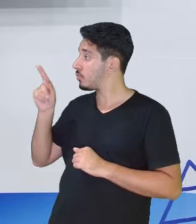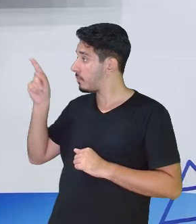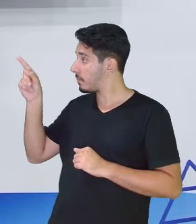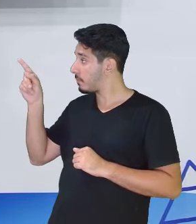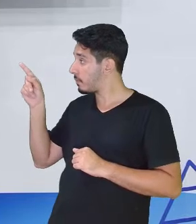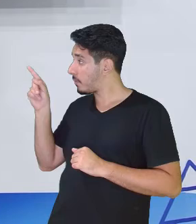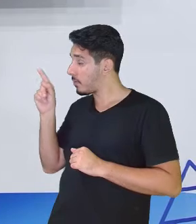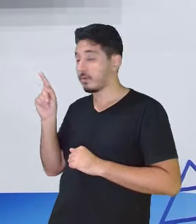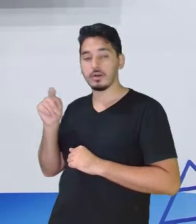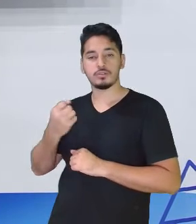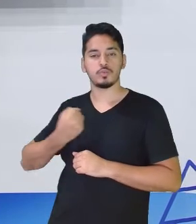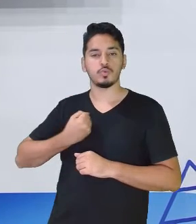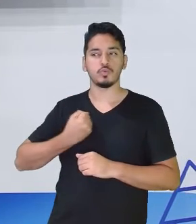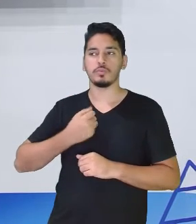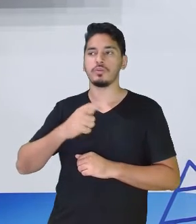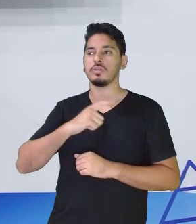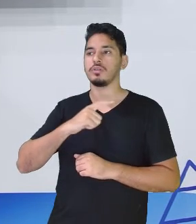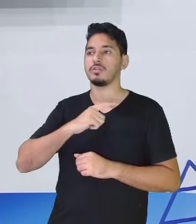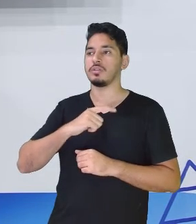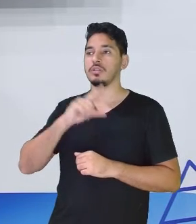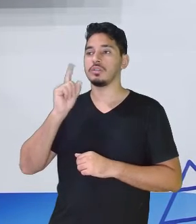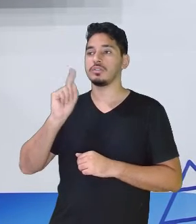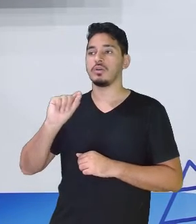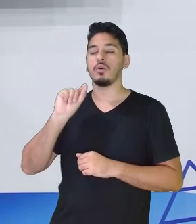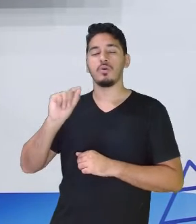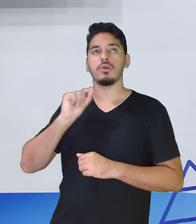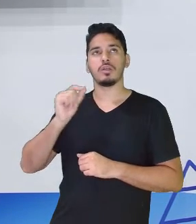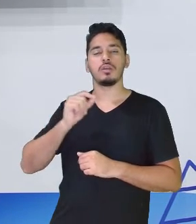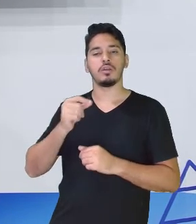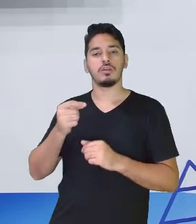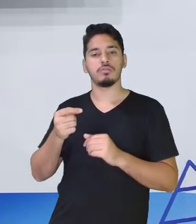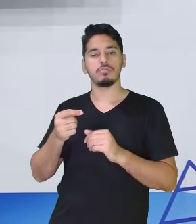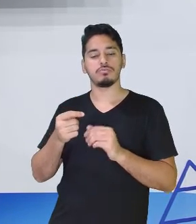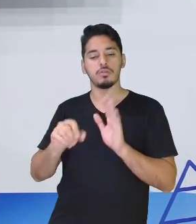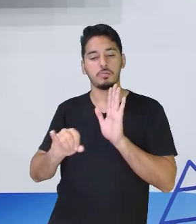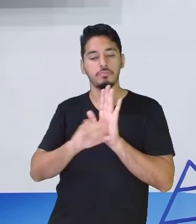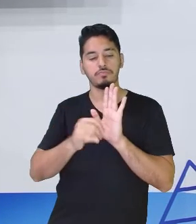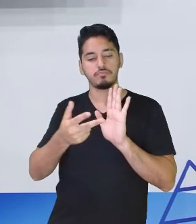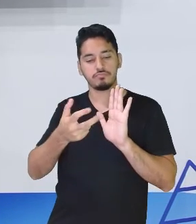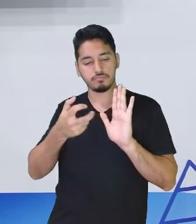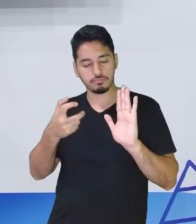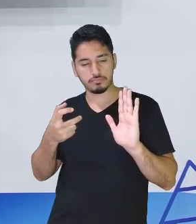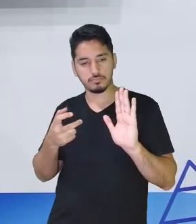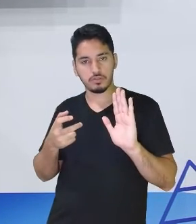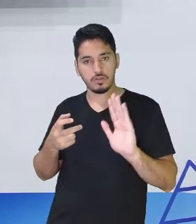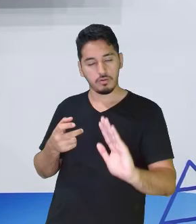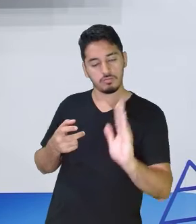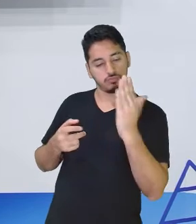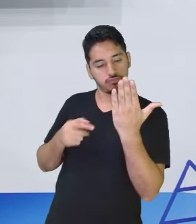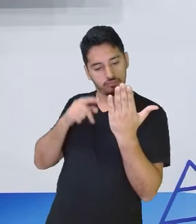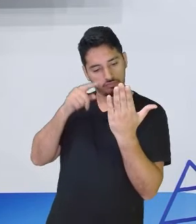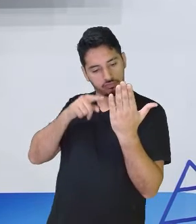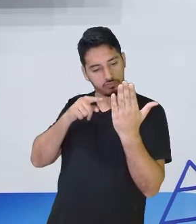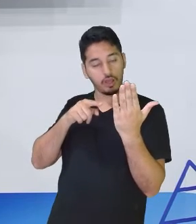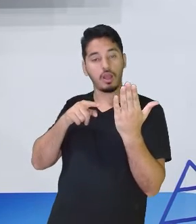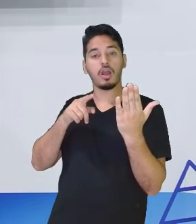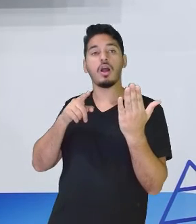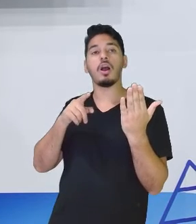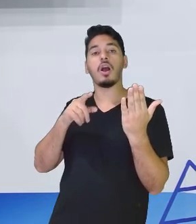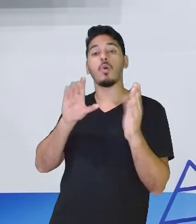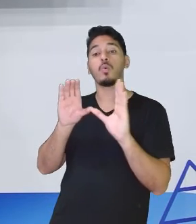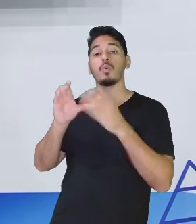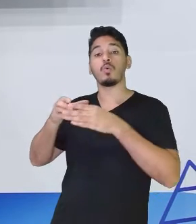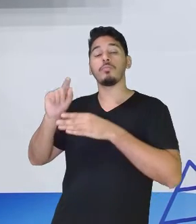que aparecem aqui, né, são identificações. E a partir dessa identificação, o grupo de reciclagem vai